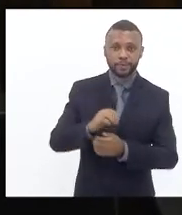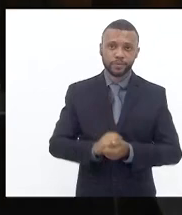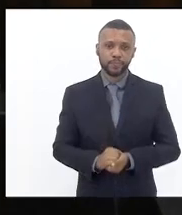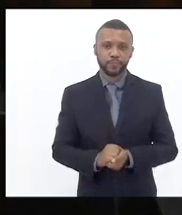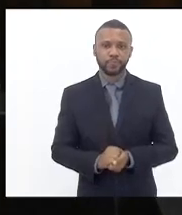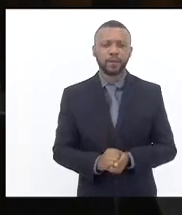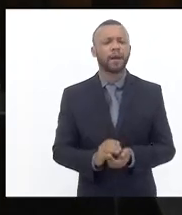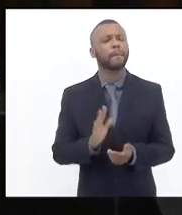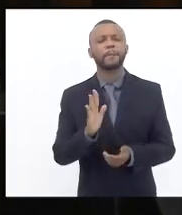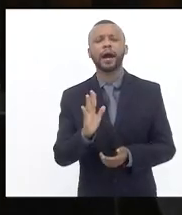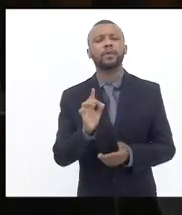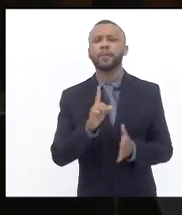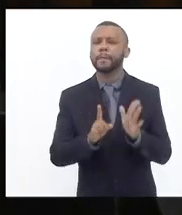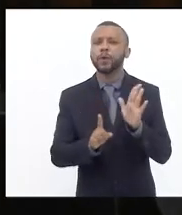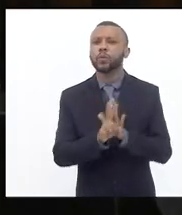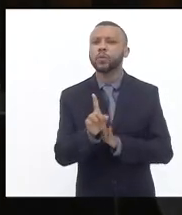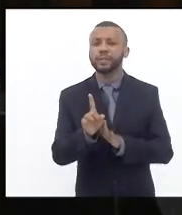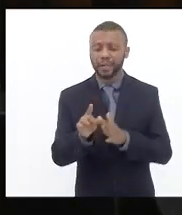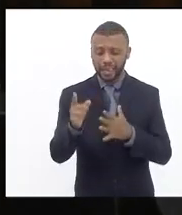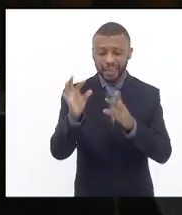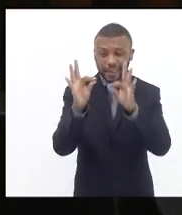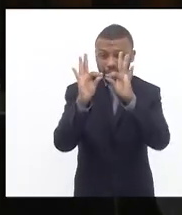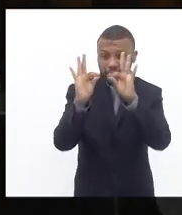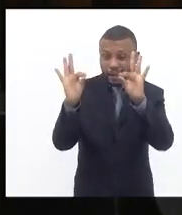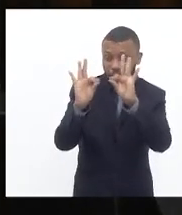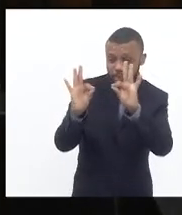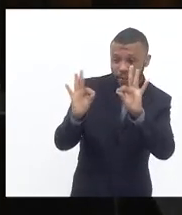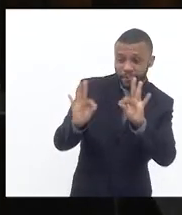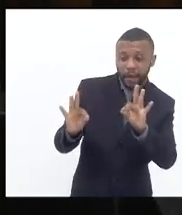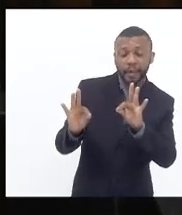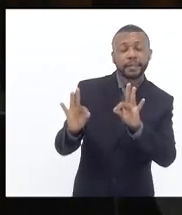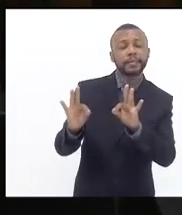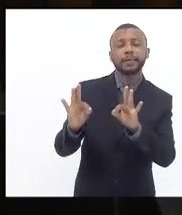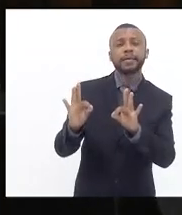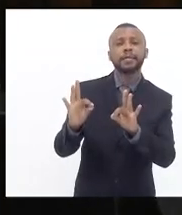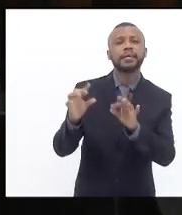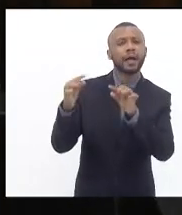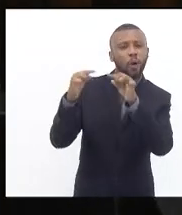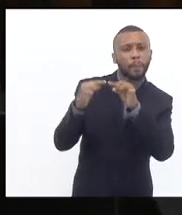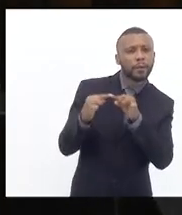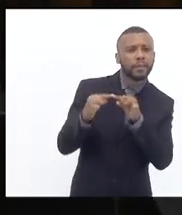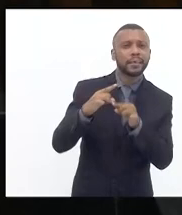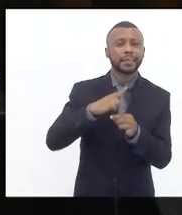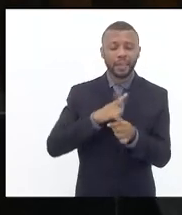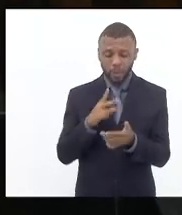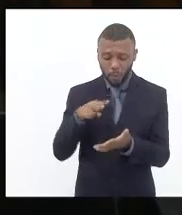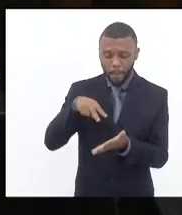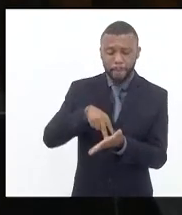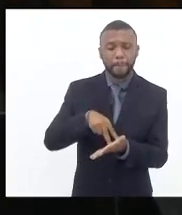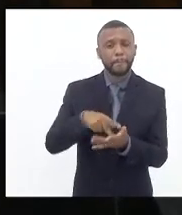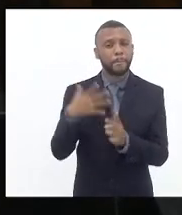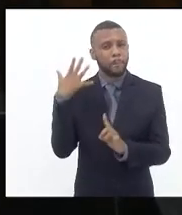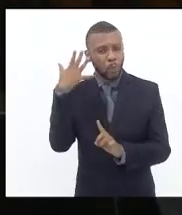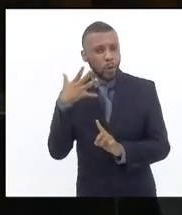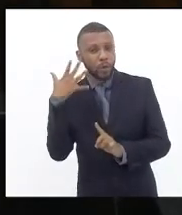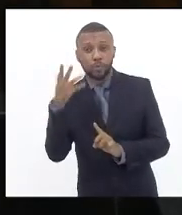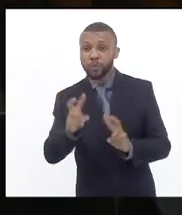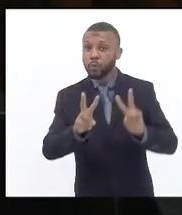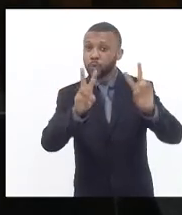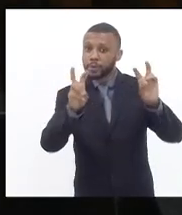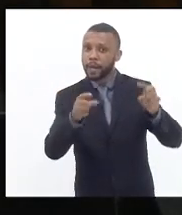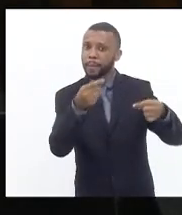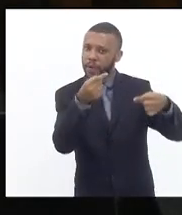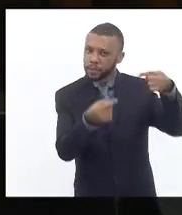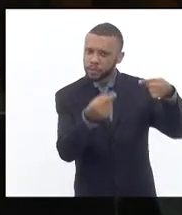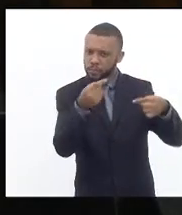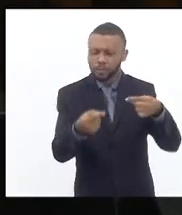presidente o que tem a ver todas essas frases que não passam de 10 palanque político com o tema que a